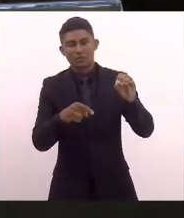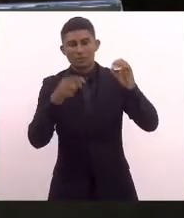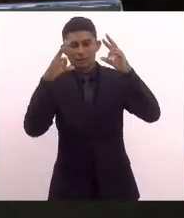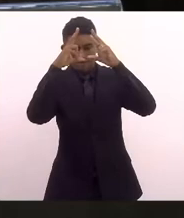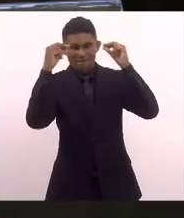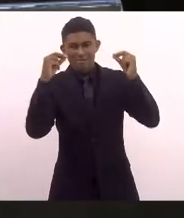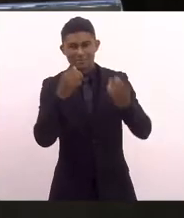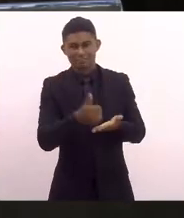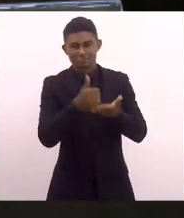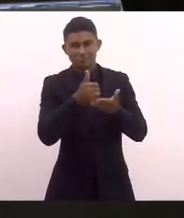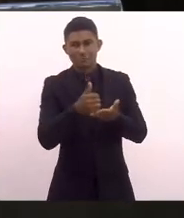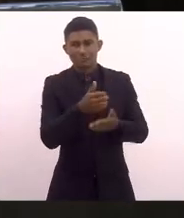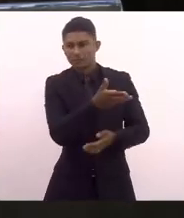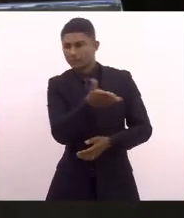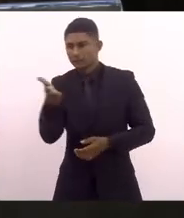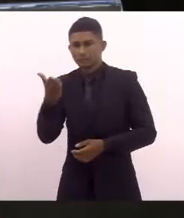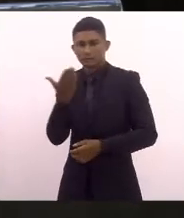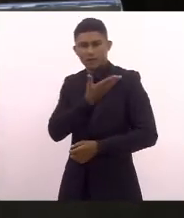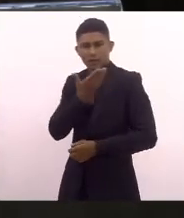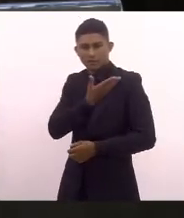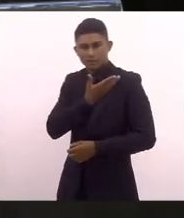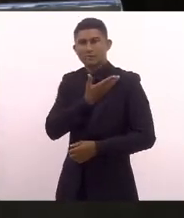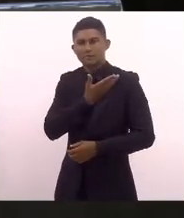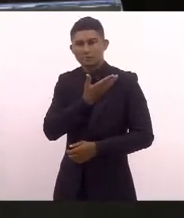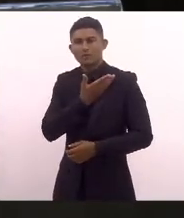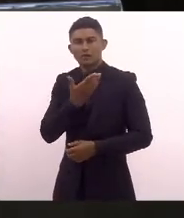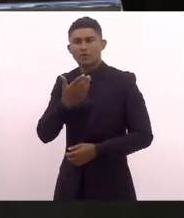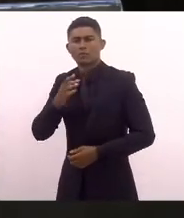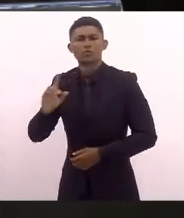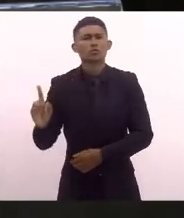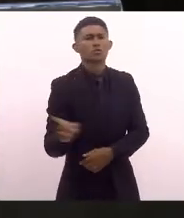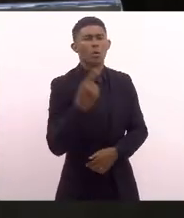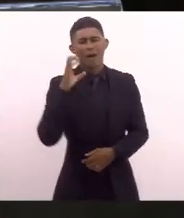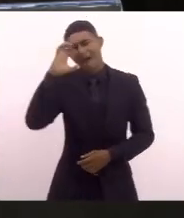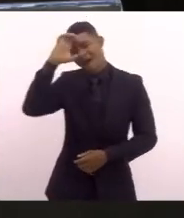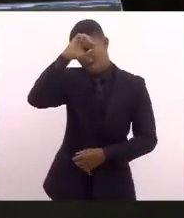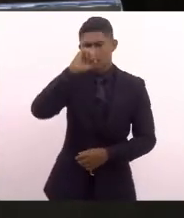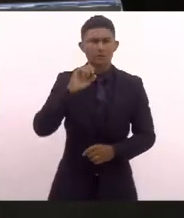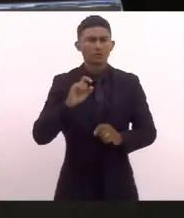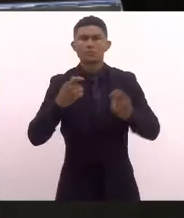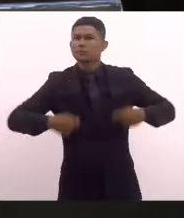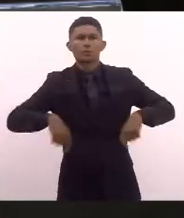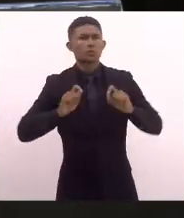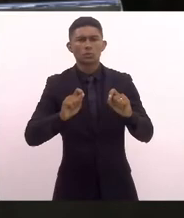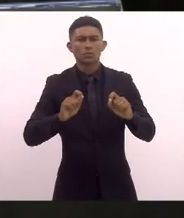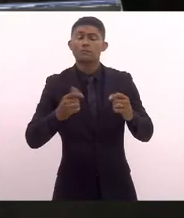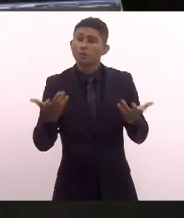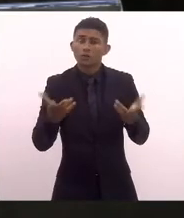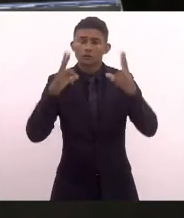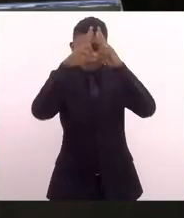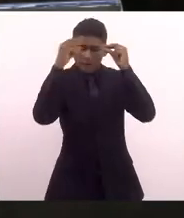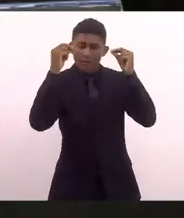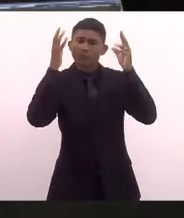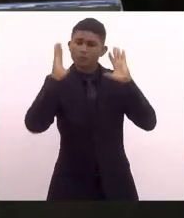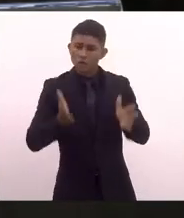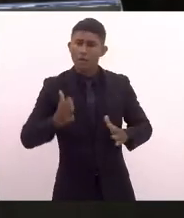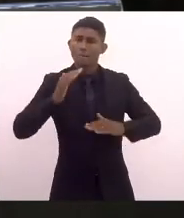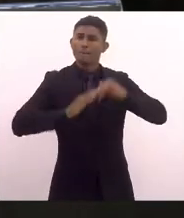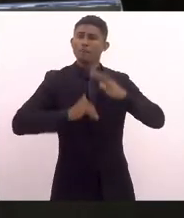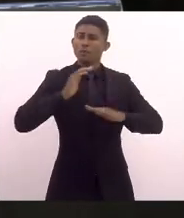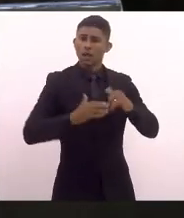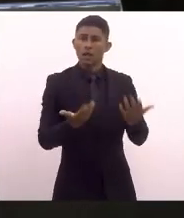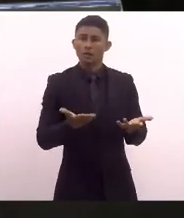Colegas, lições que precisamos aprender. A enfermagem já é profissão, já tem